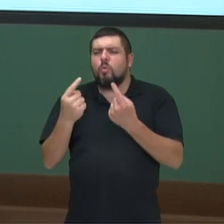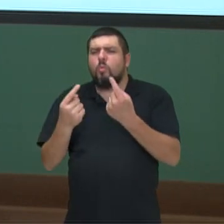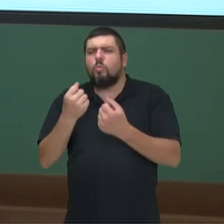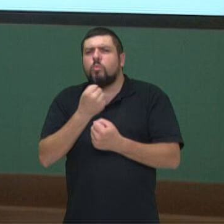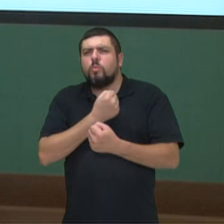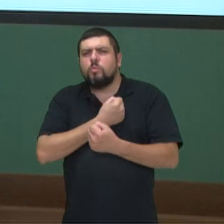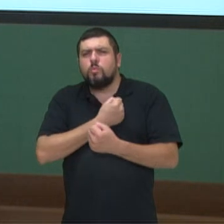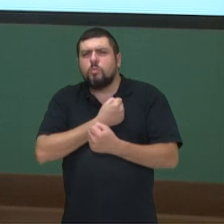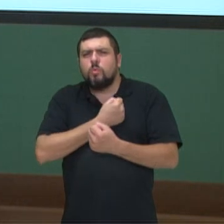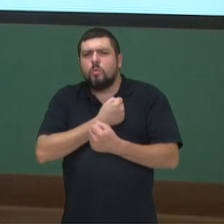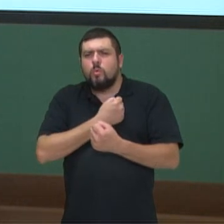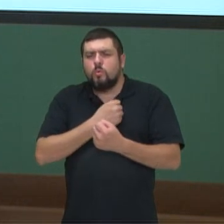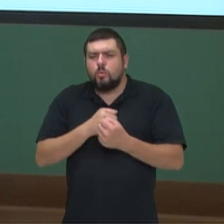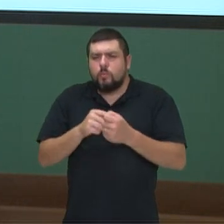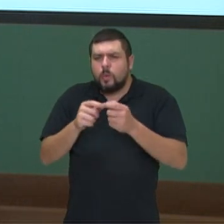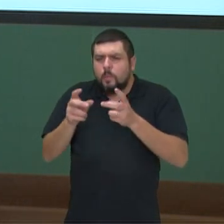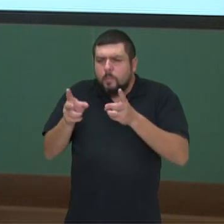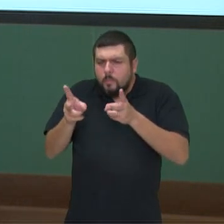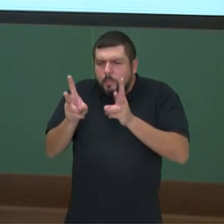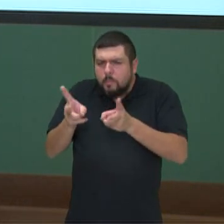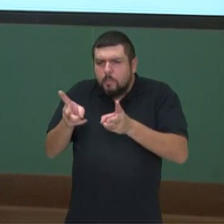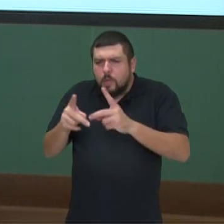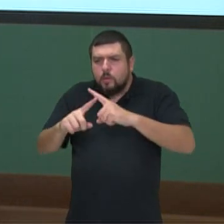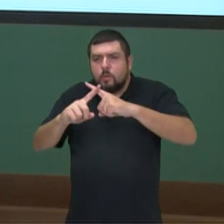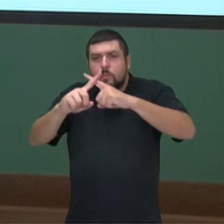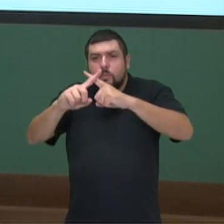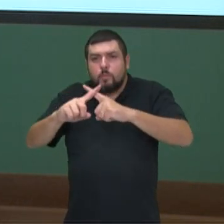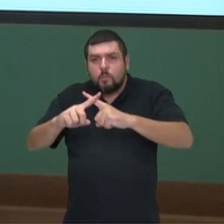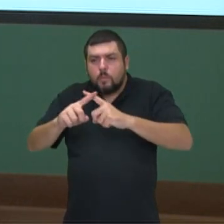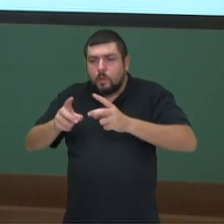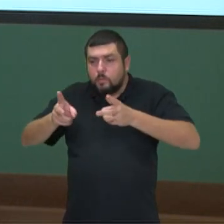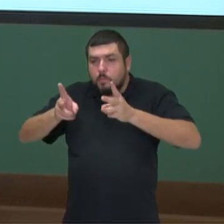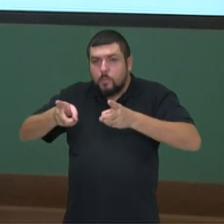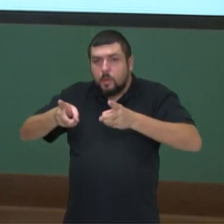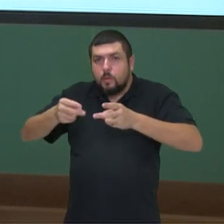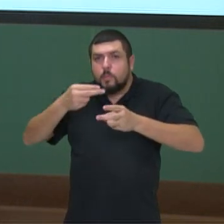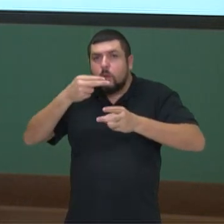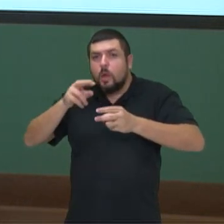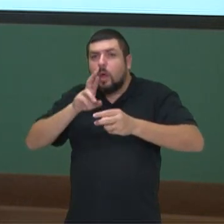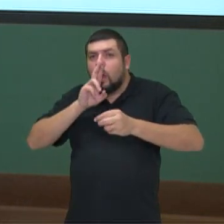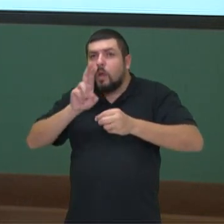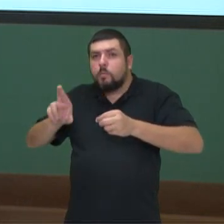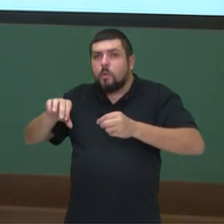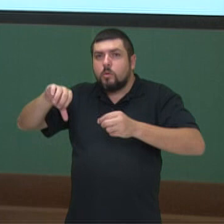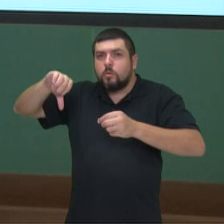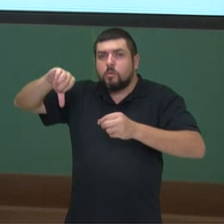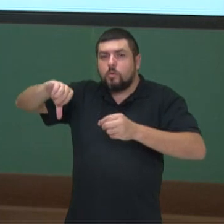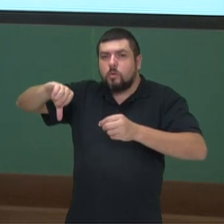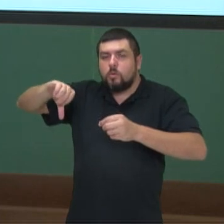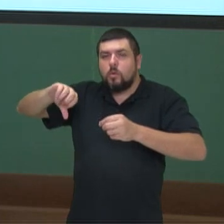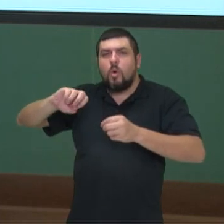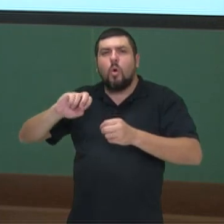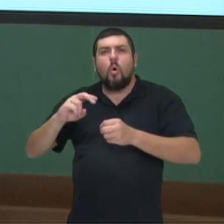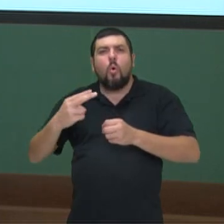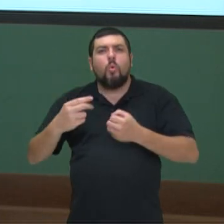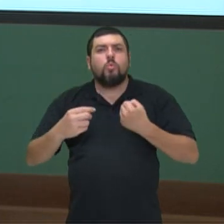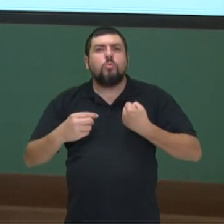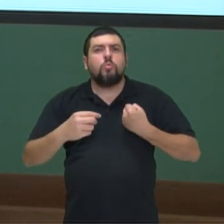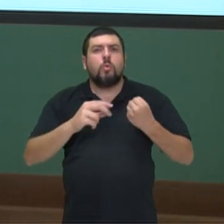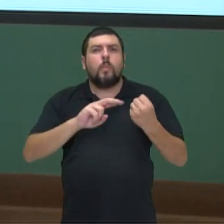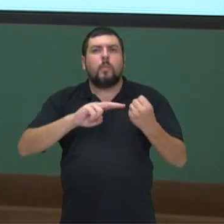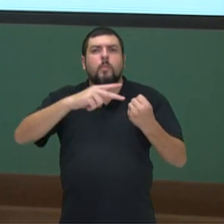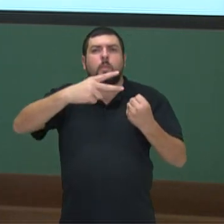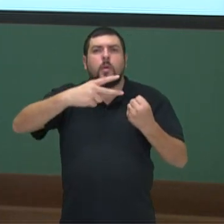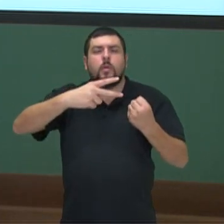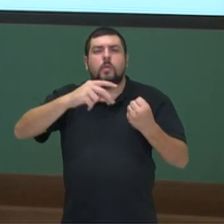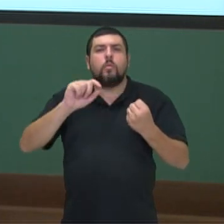ele mesmo me dá 9. Ou qual é o número que elevado ao quadrado nos dá 9, né? Esse